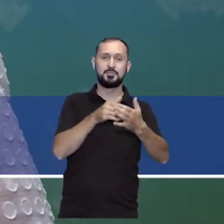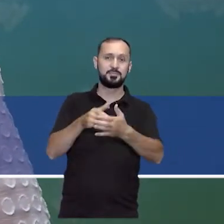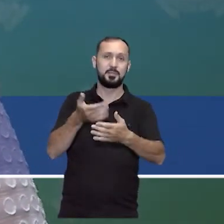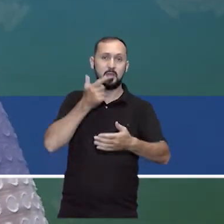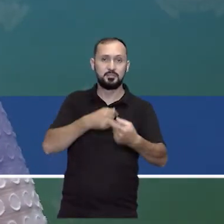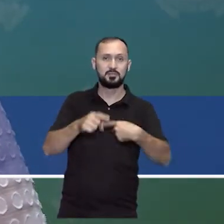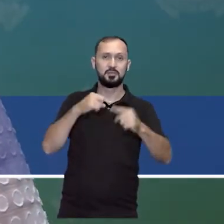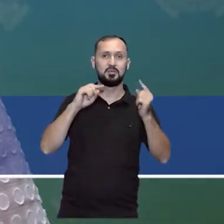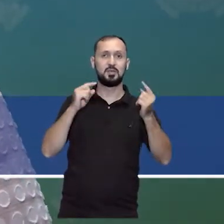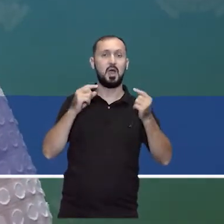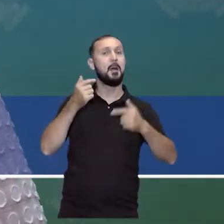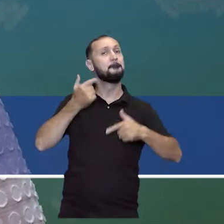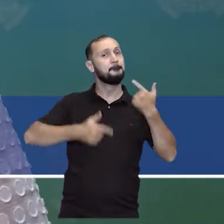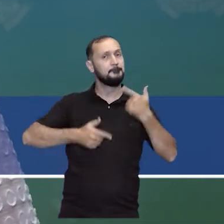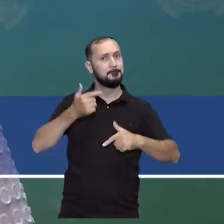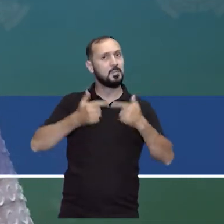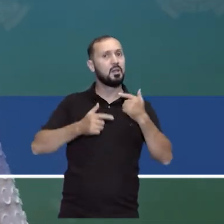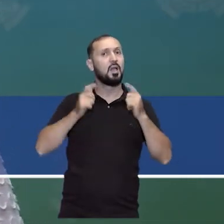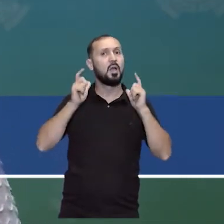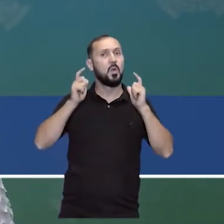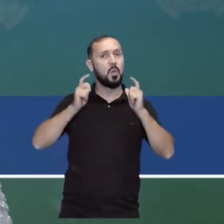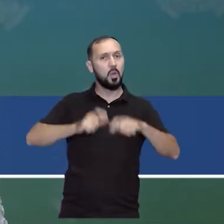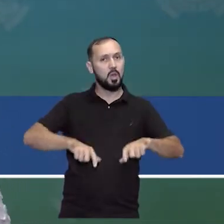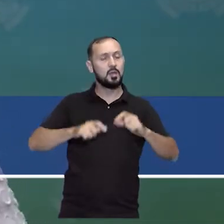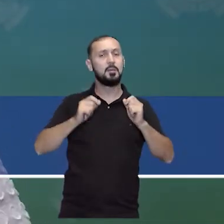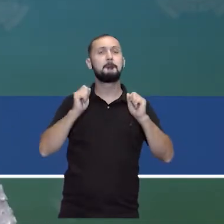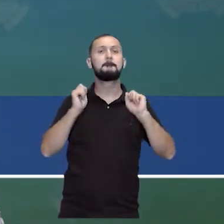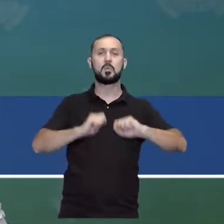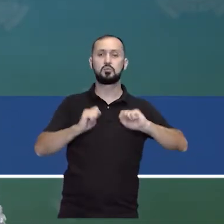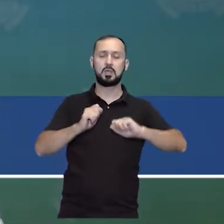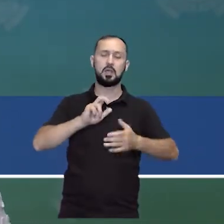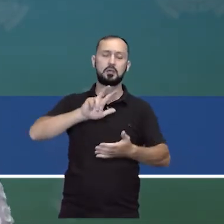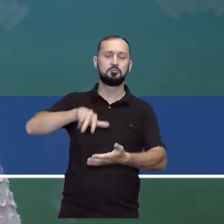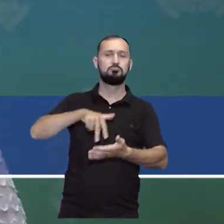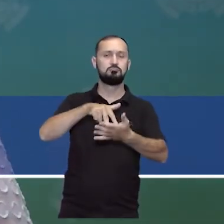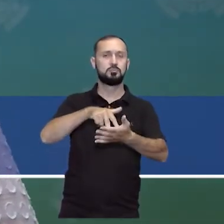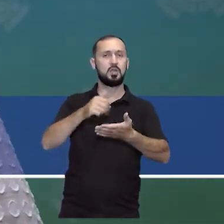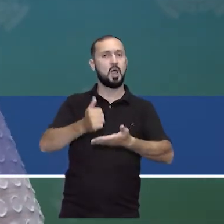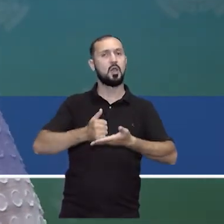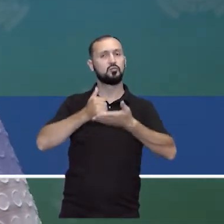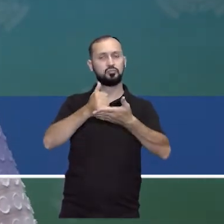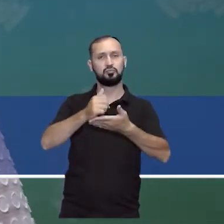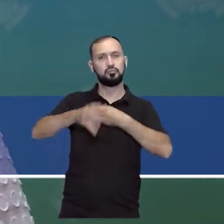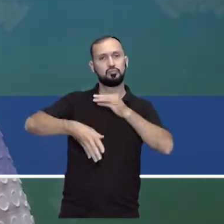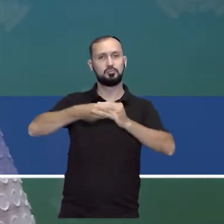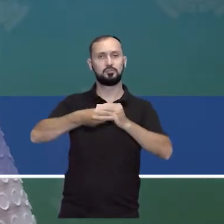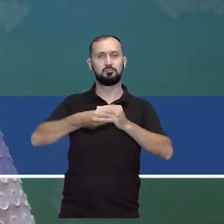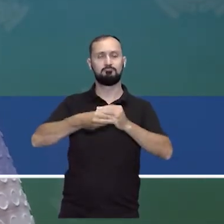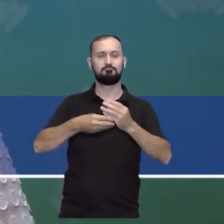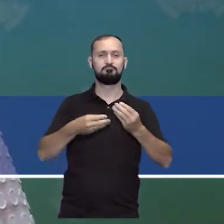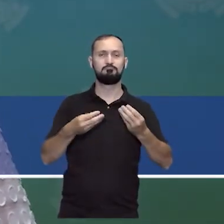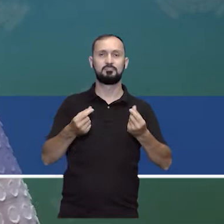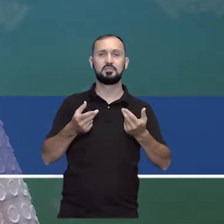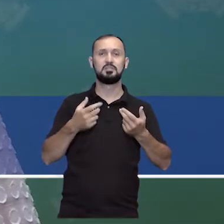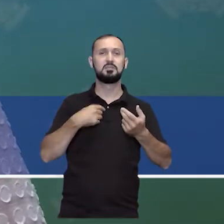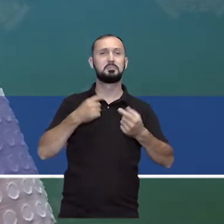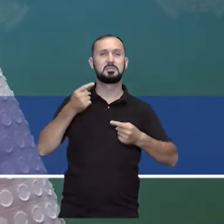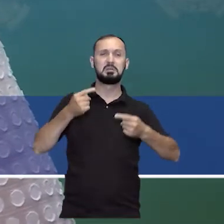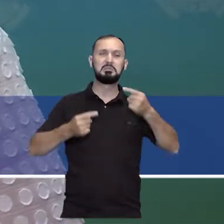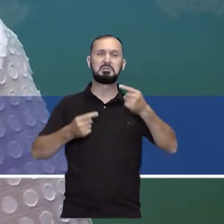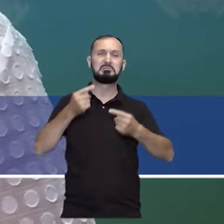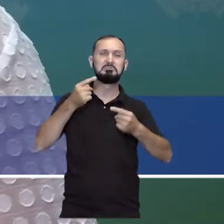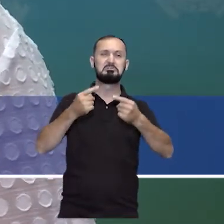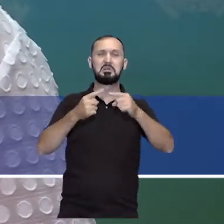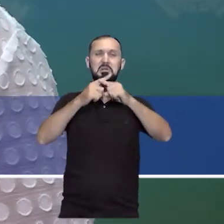também. E esse desafio, a política também é o espaço onde nós podemos estar e dar a nossa contribuição